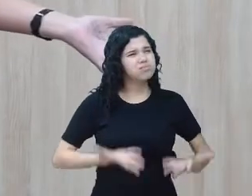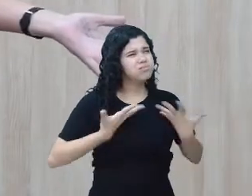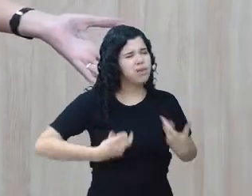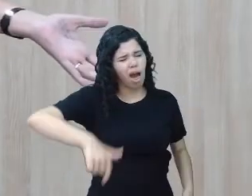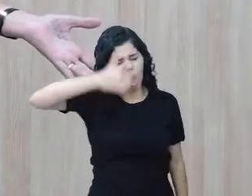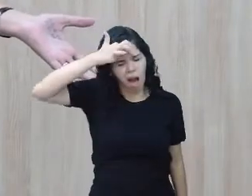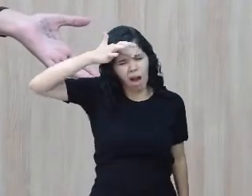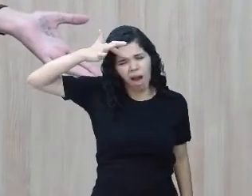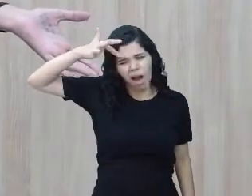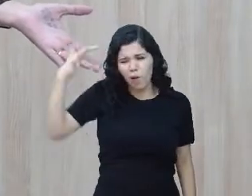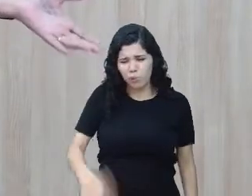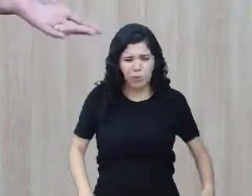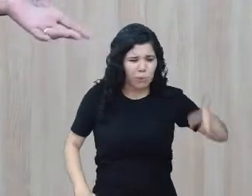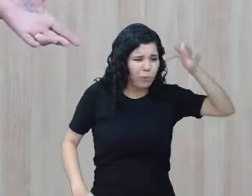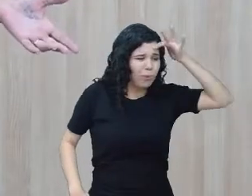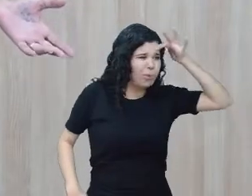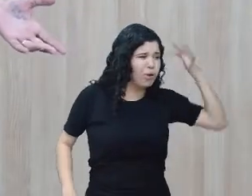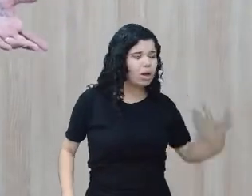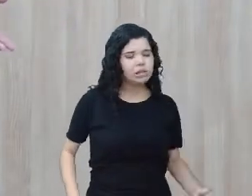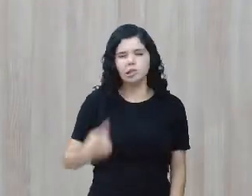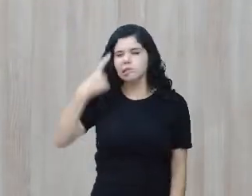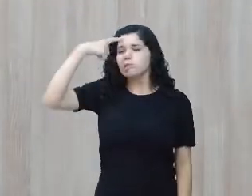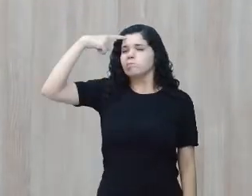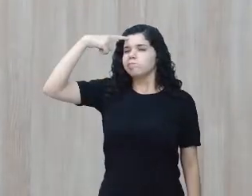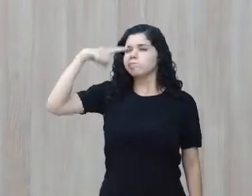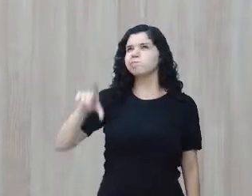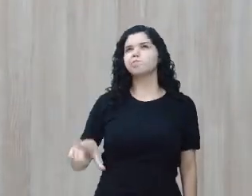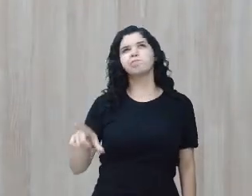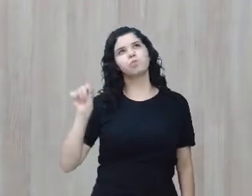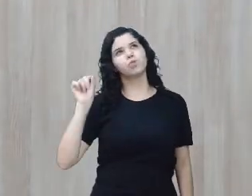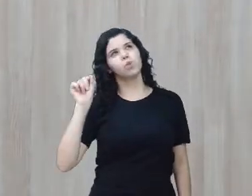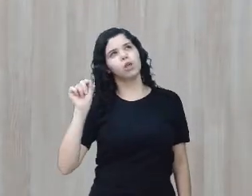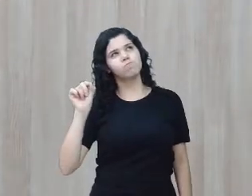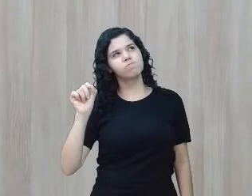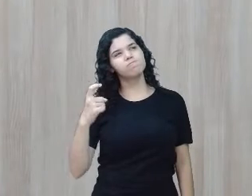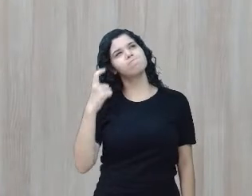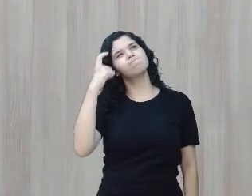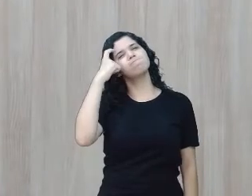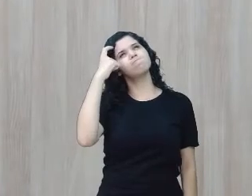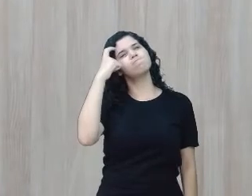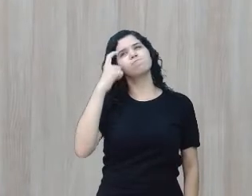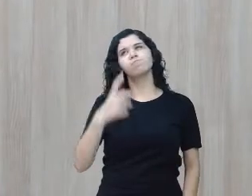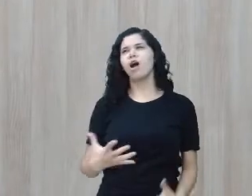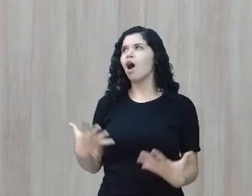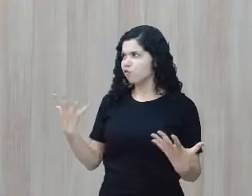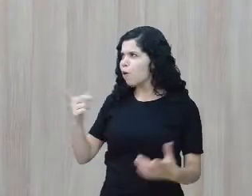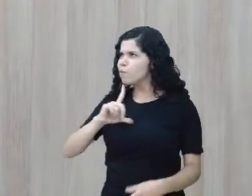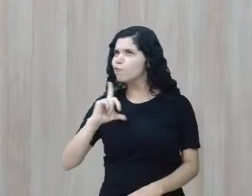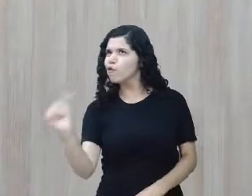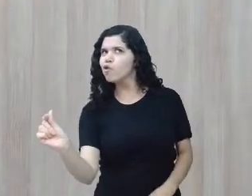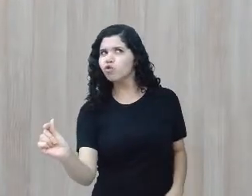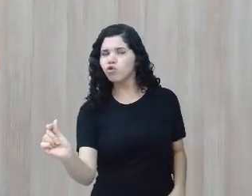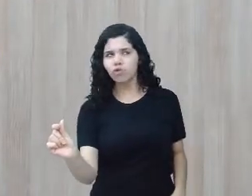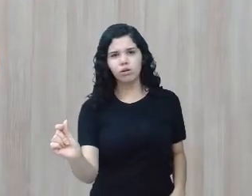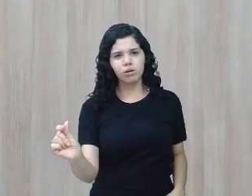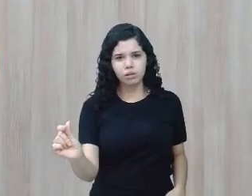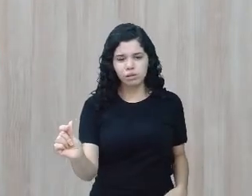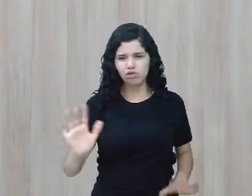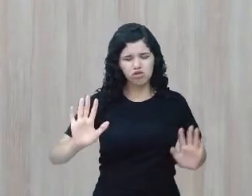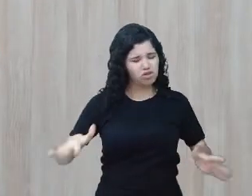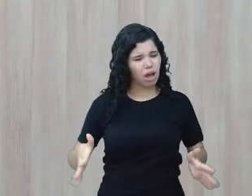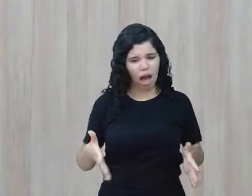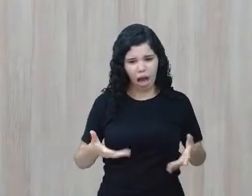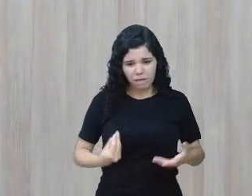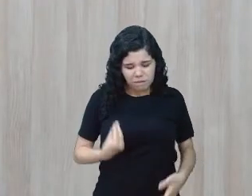tudo isso que viviam. Então eles tomaram uma decisão. Eles pensaram o seguinte: vamos fugir. Eu já estou